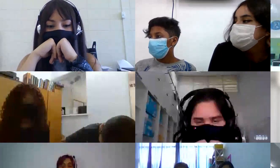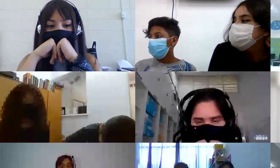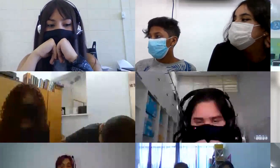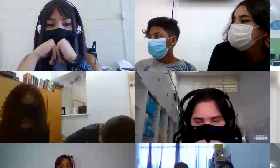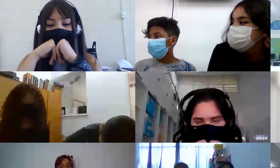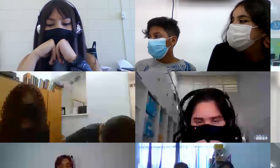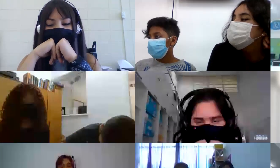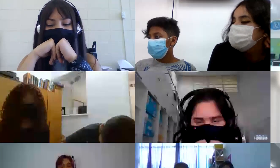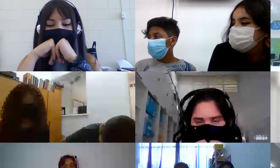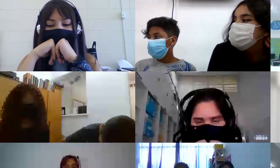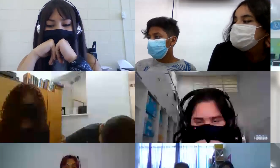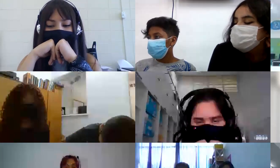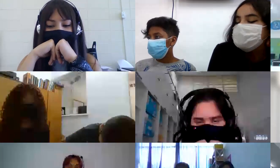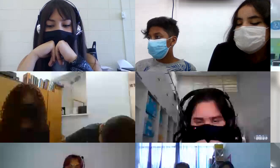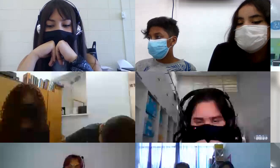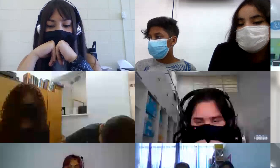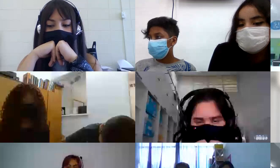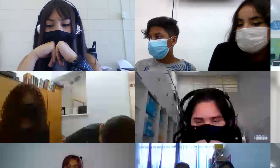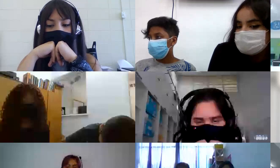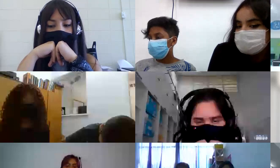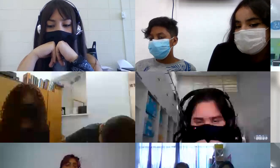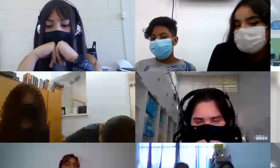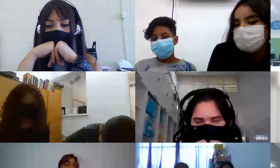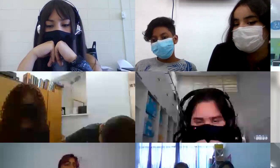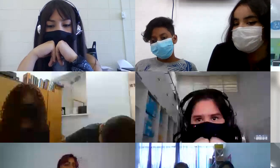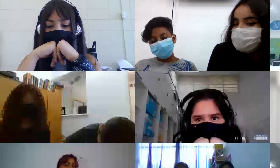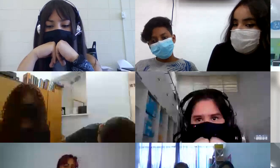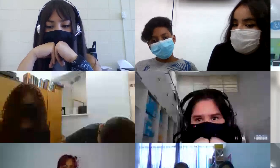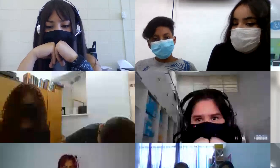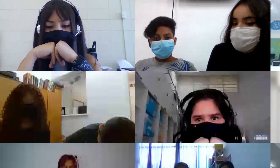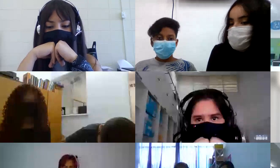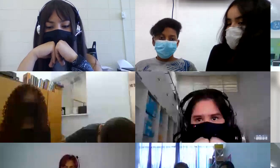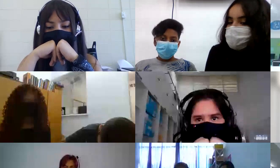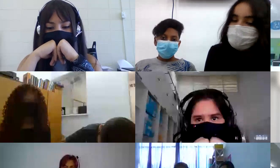de sexualidade, onde você criaria um serviço?